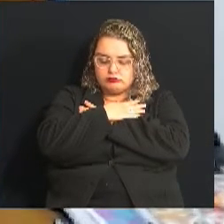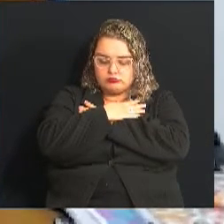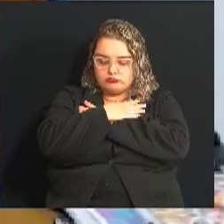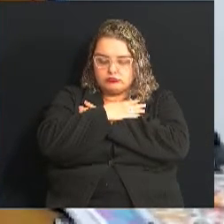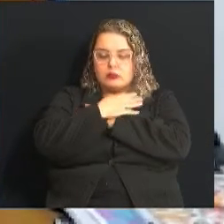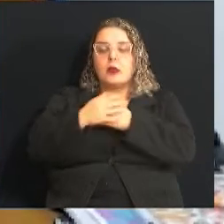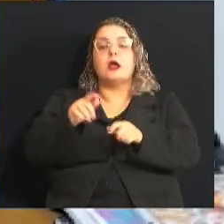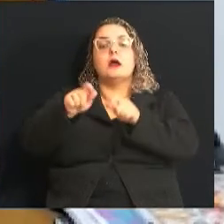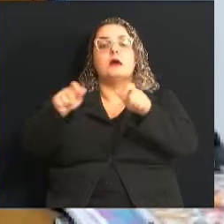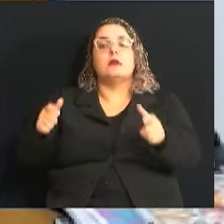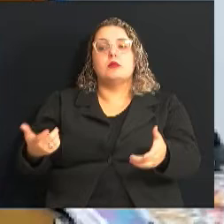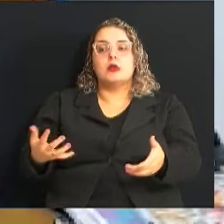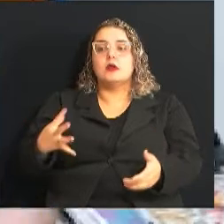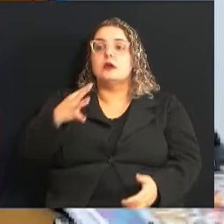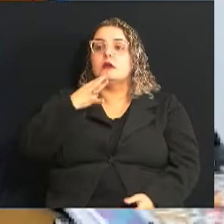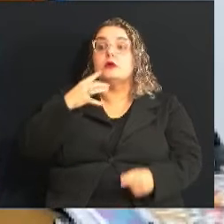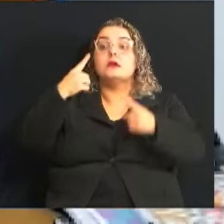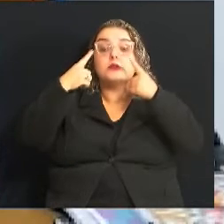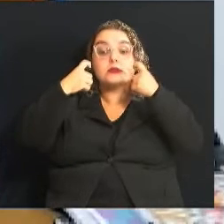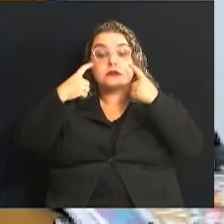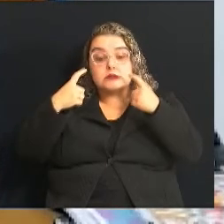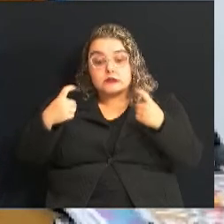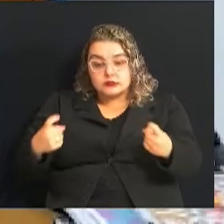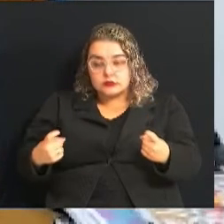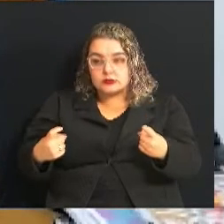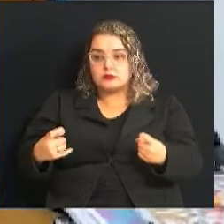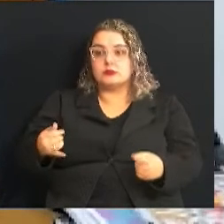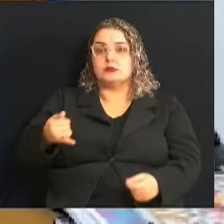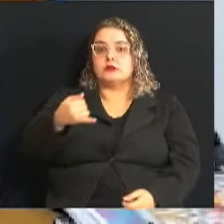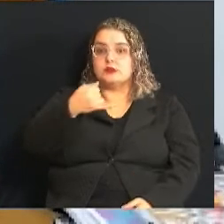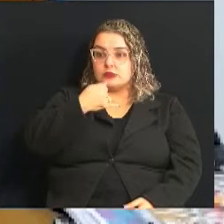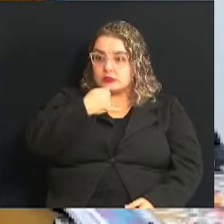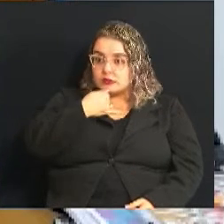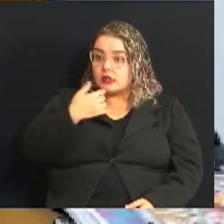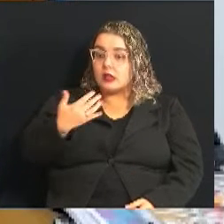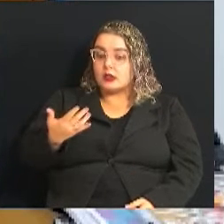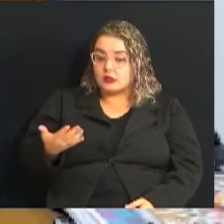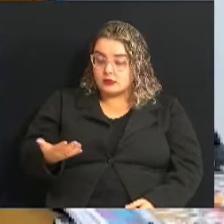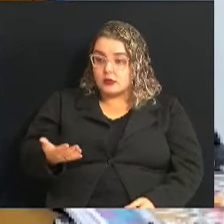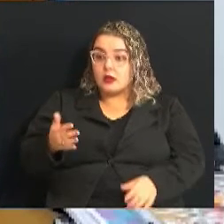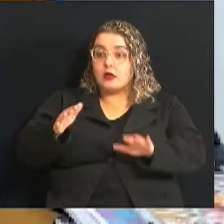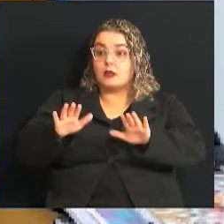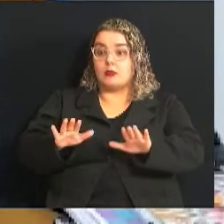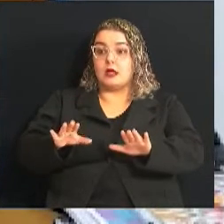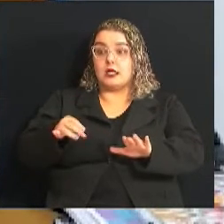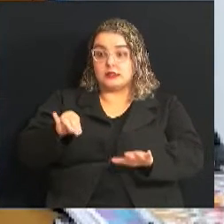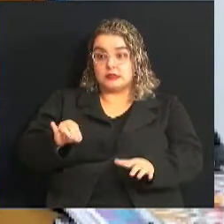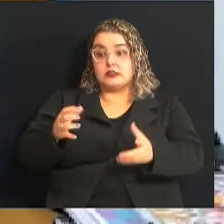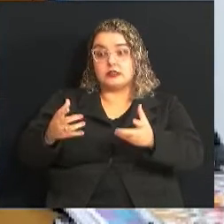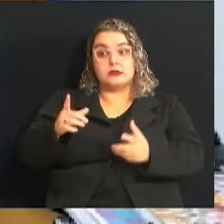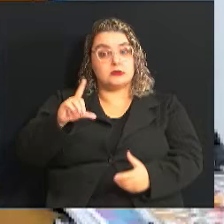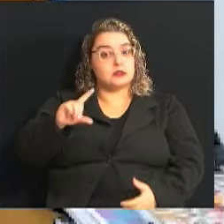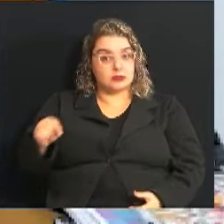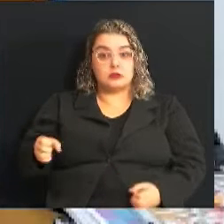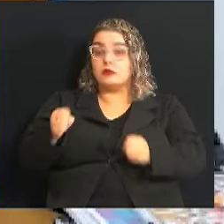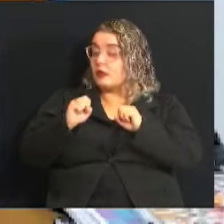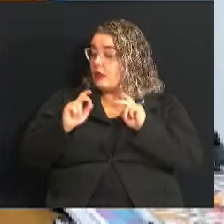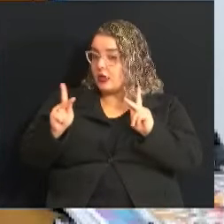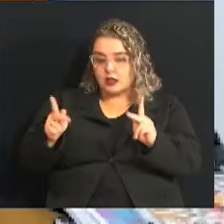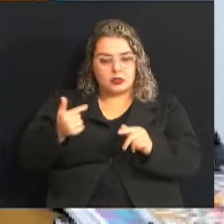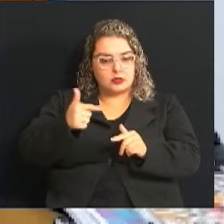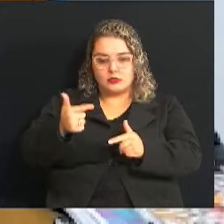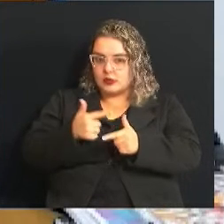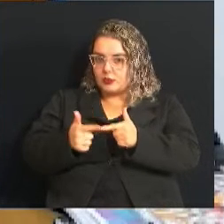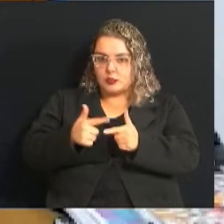ela estarão chorando, estarão tristes, mas se você quiser ir embora, tudo bem, não tem problema